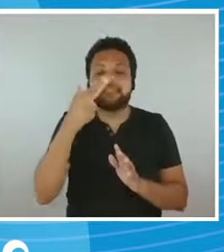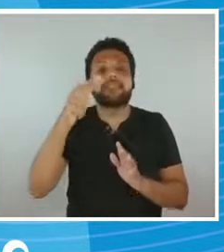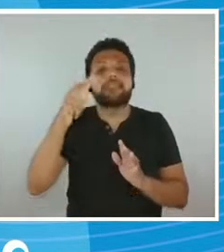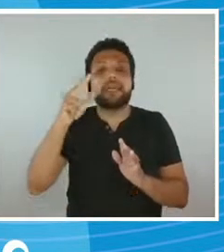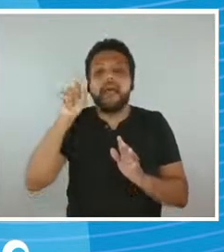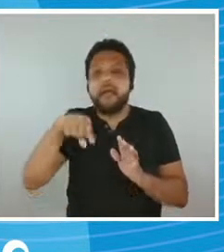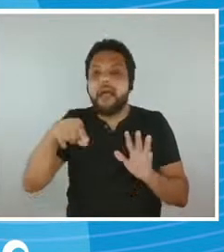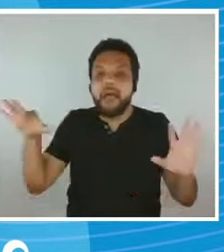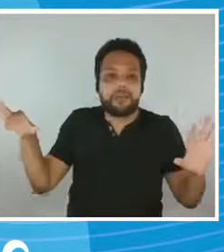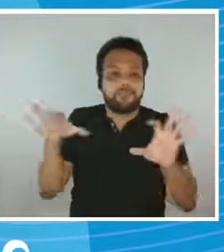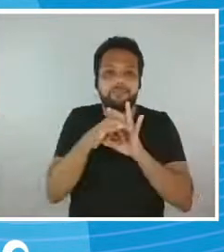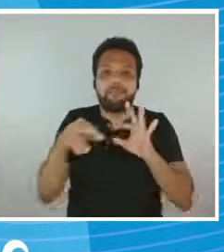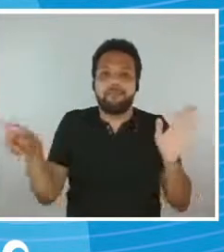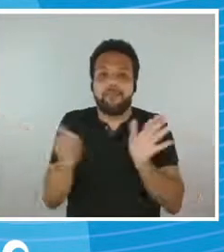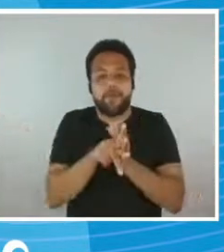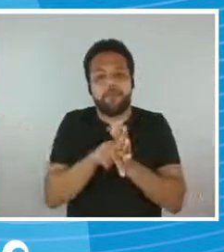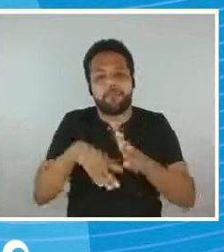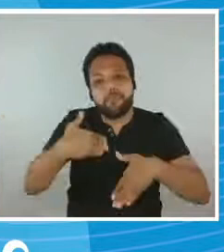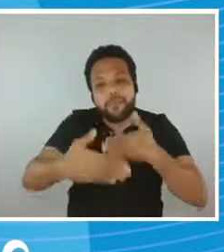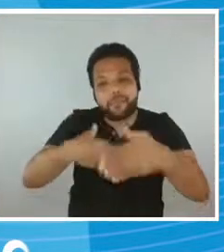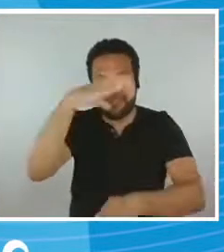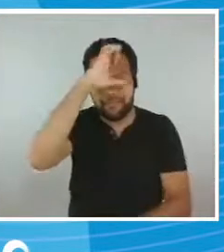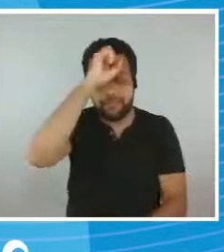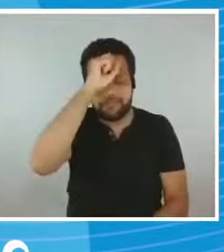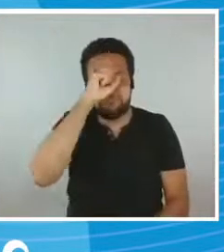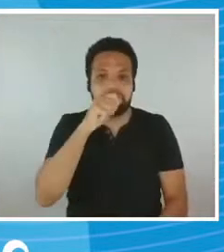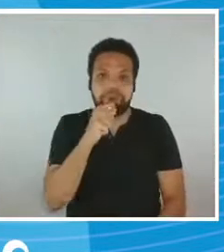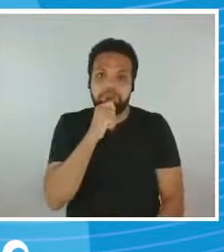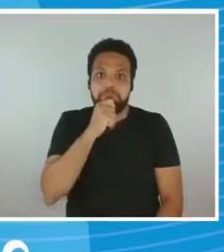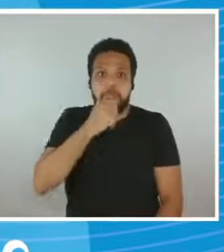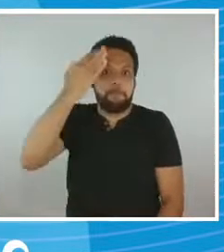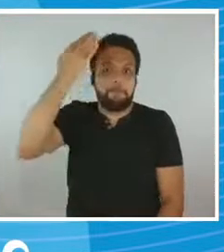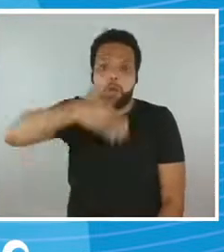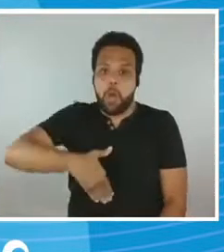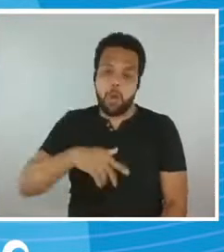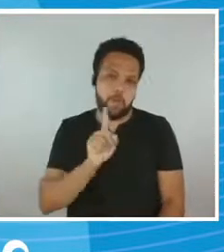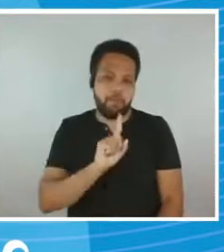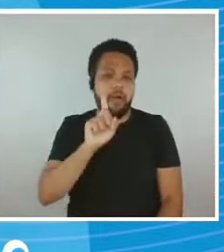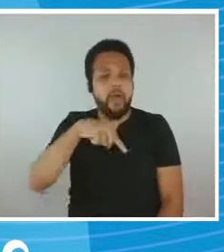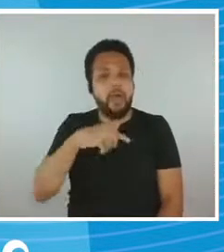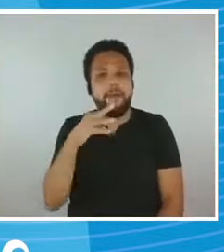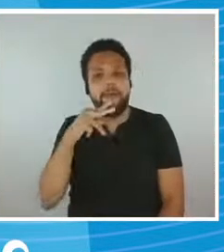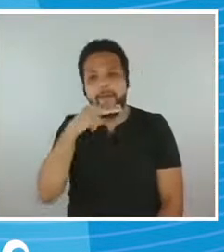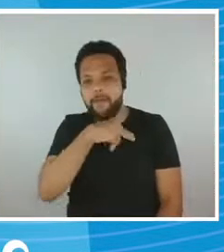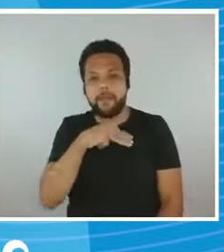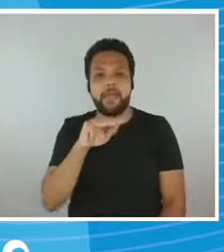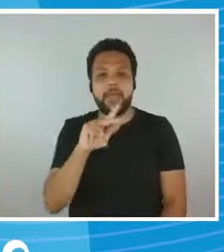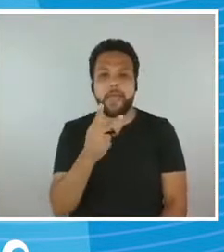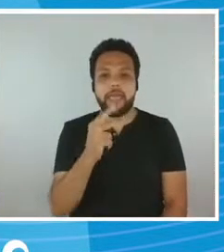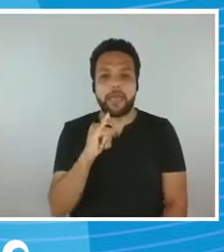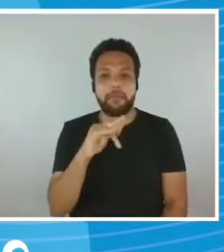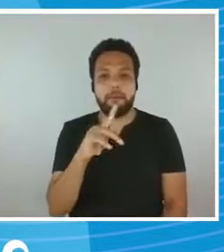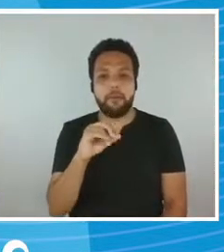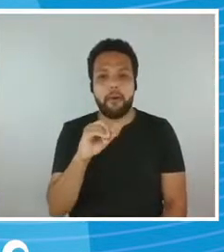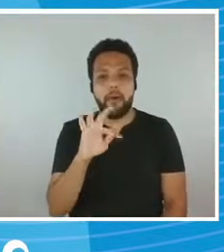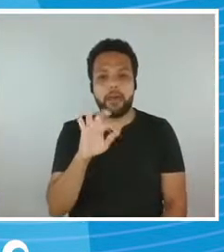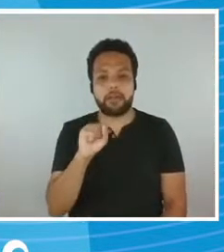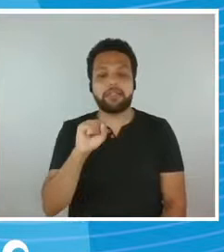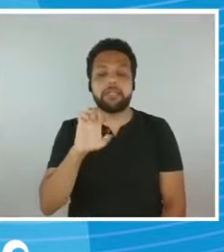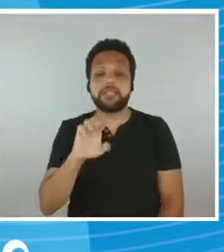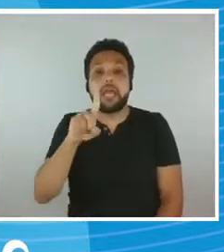da aprendizagem. Isso ainda é uma hipótese, é um estudo muito recente e que está sendo